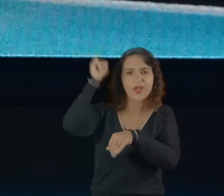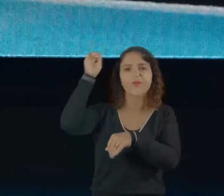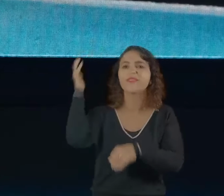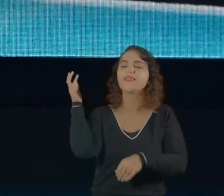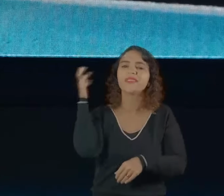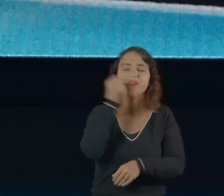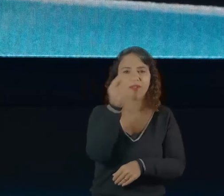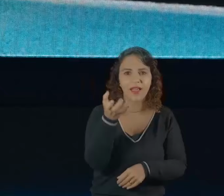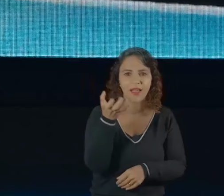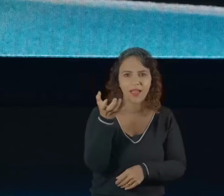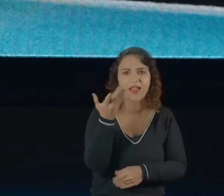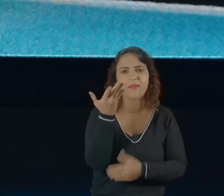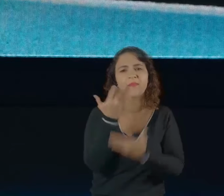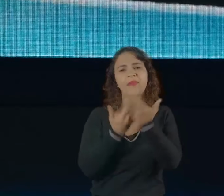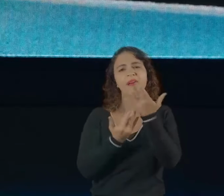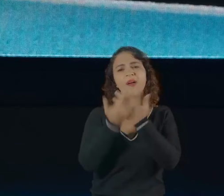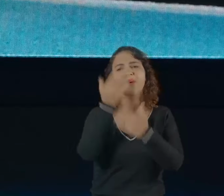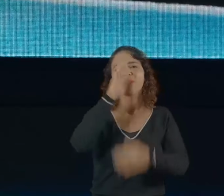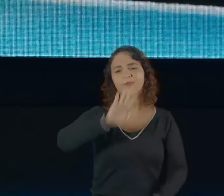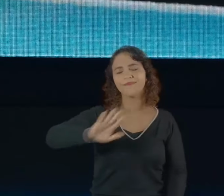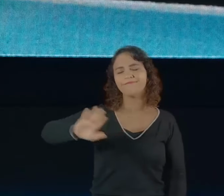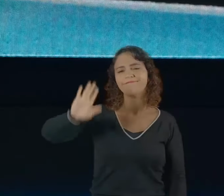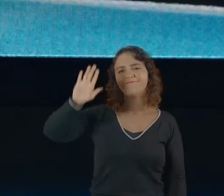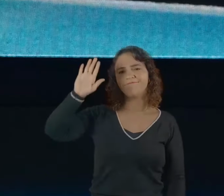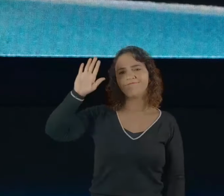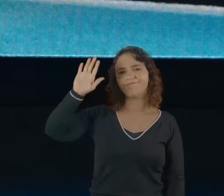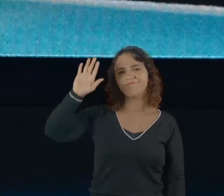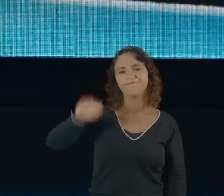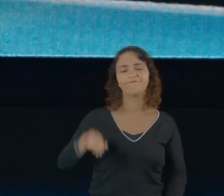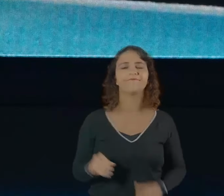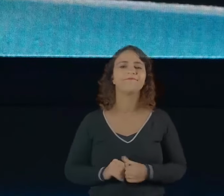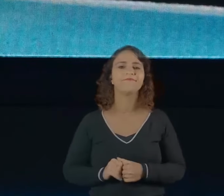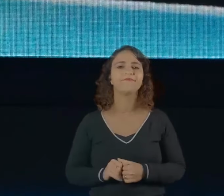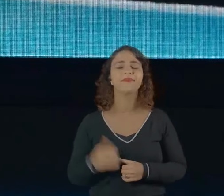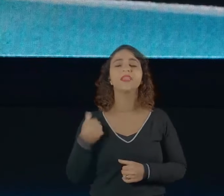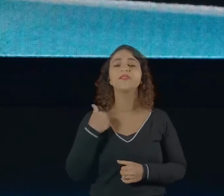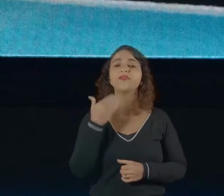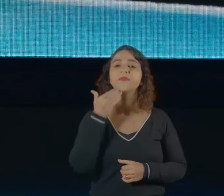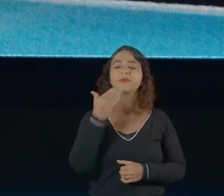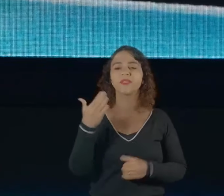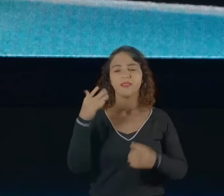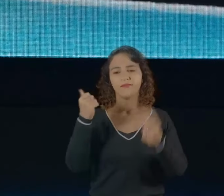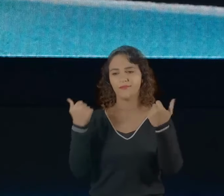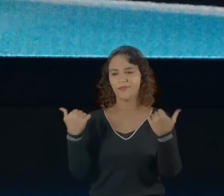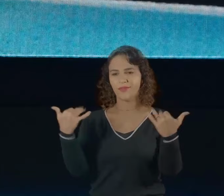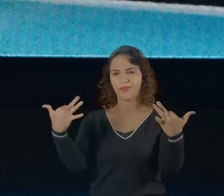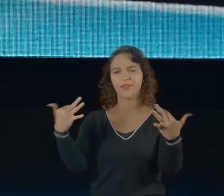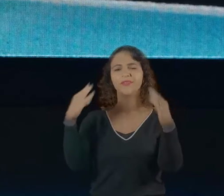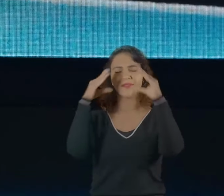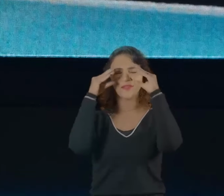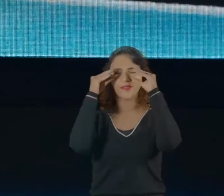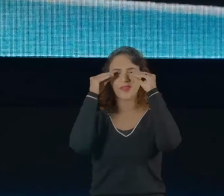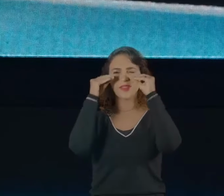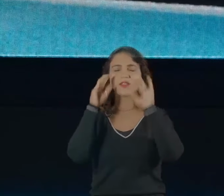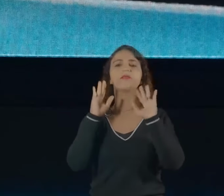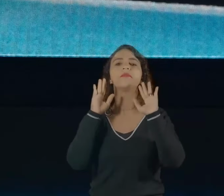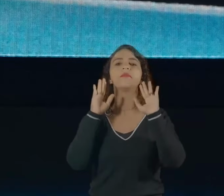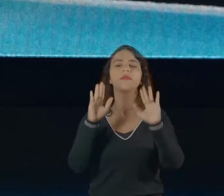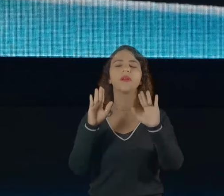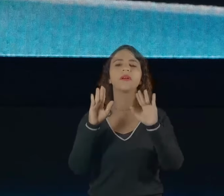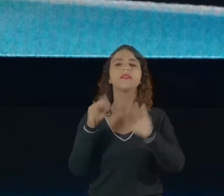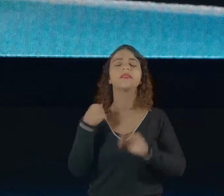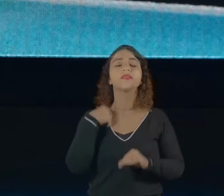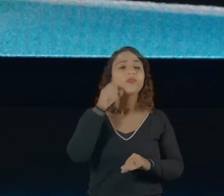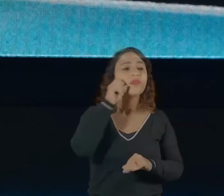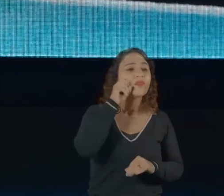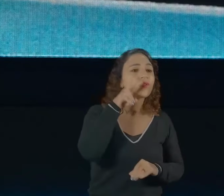salvação, quero que você levante a sua mão, onde você estiver. Eu vou pedir que a igreja fique com os olhos fechados, mas abra um pouco a luz para que eu